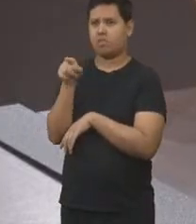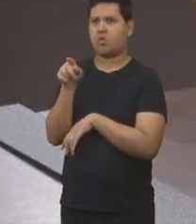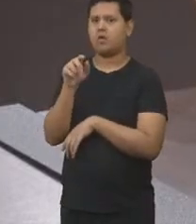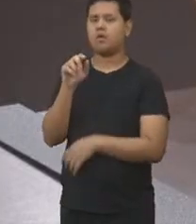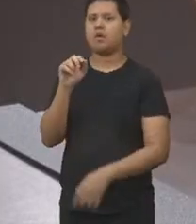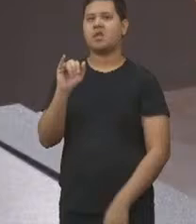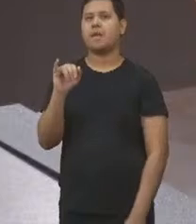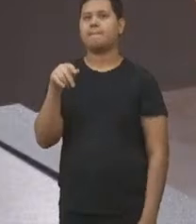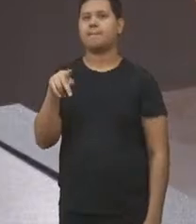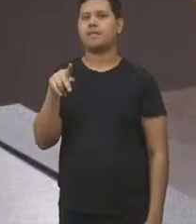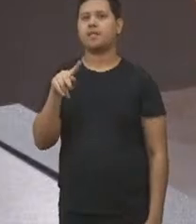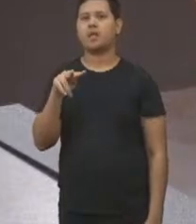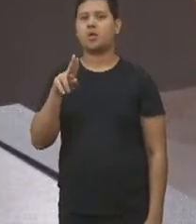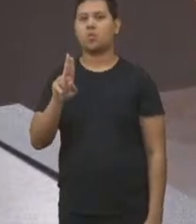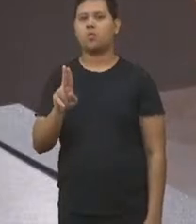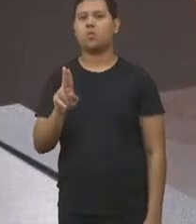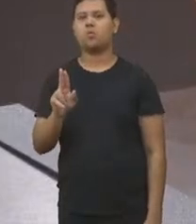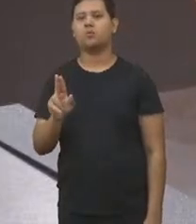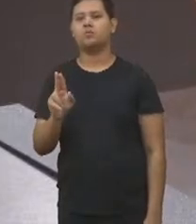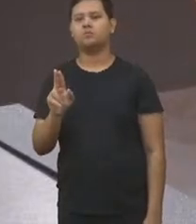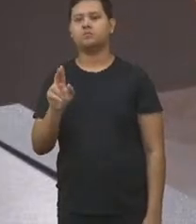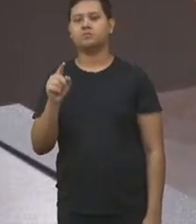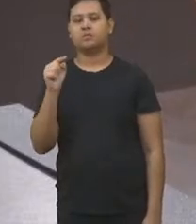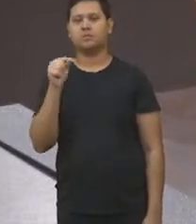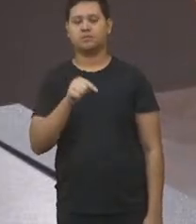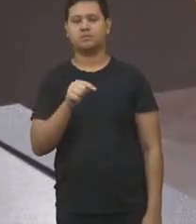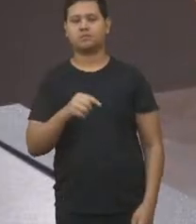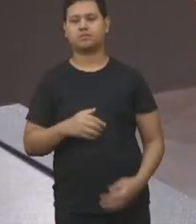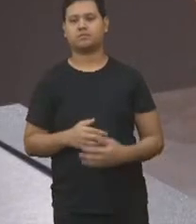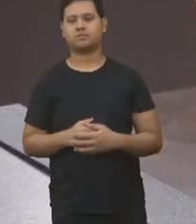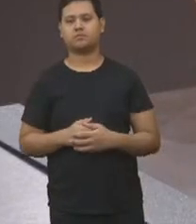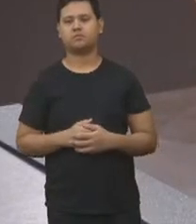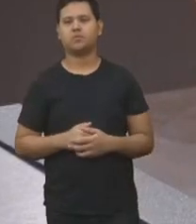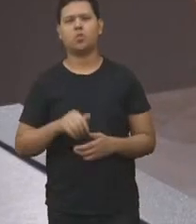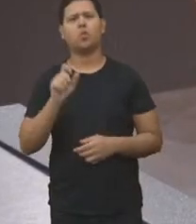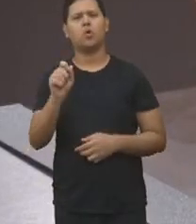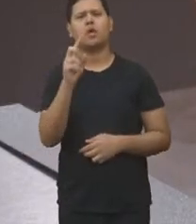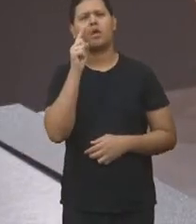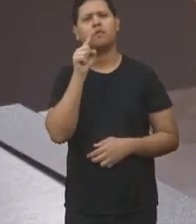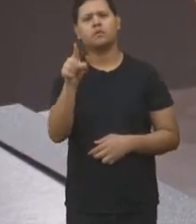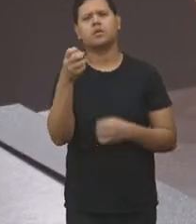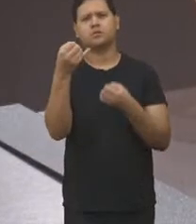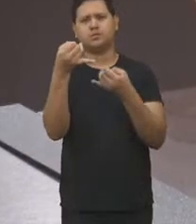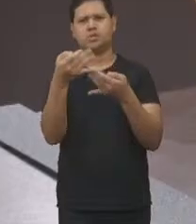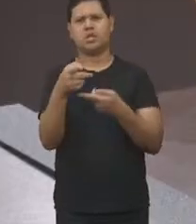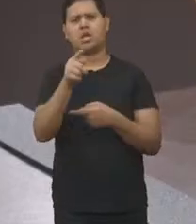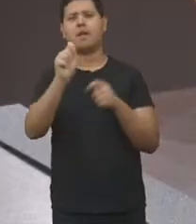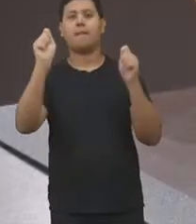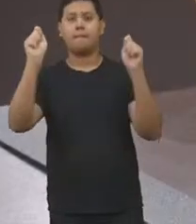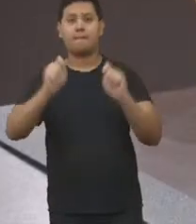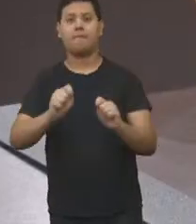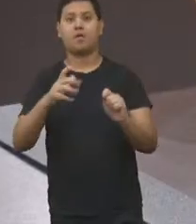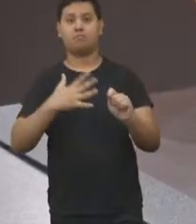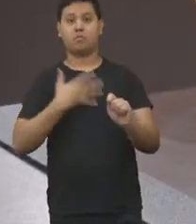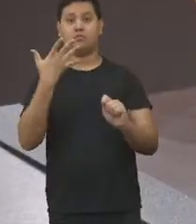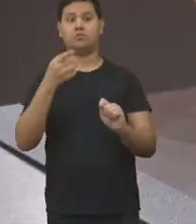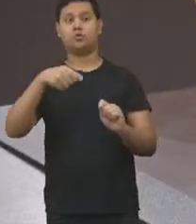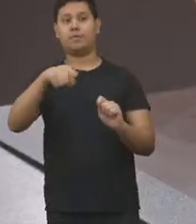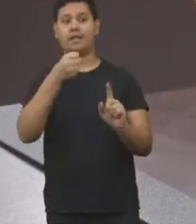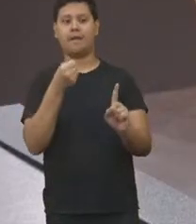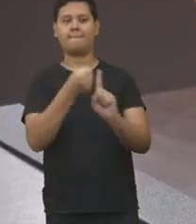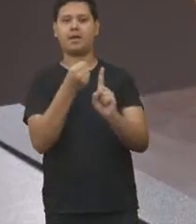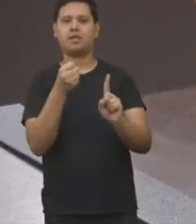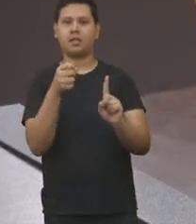sabe o motivo, mas o que você vê que pode surpreender positivamente